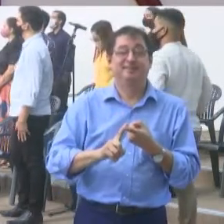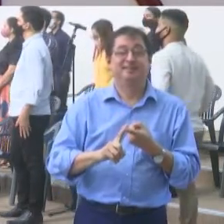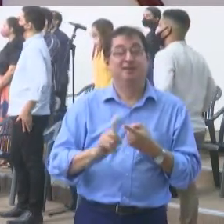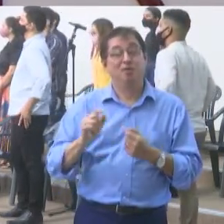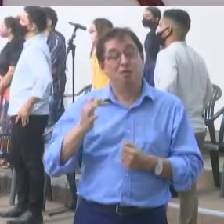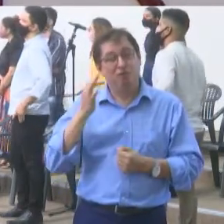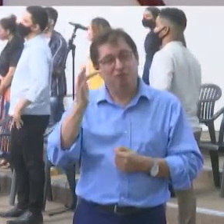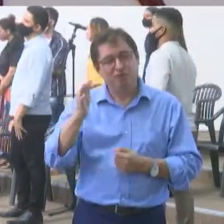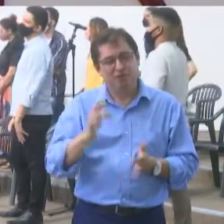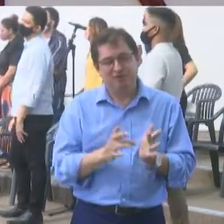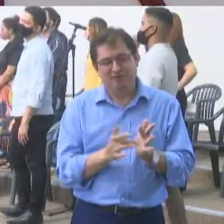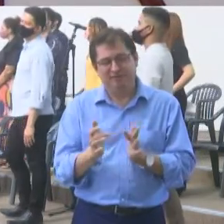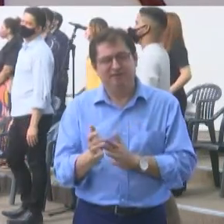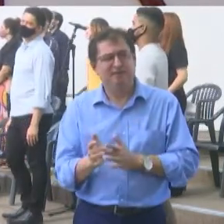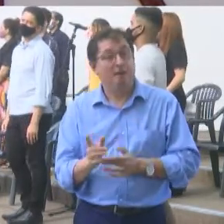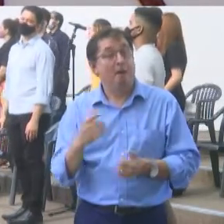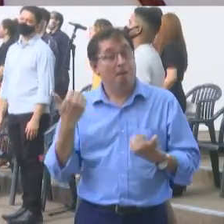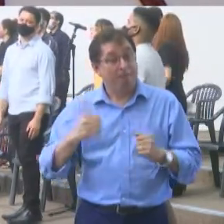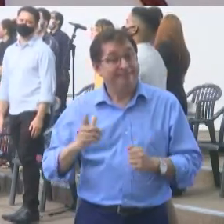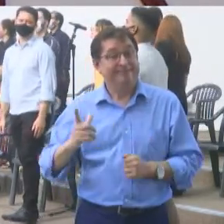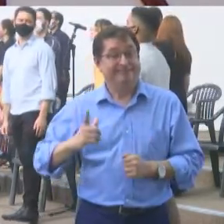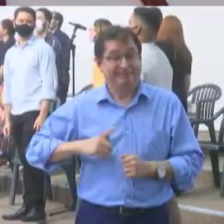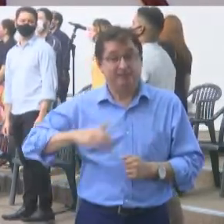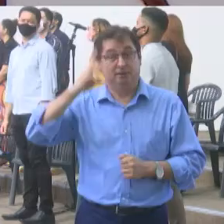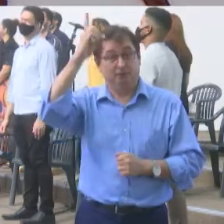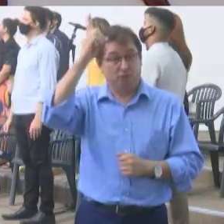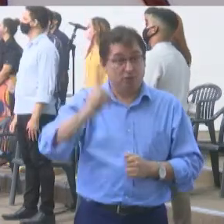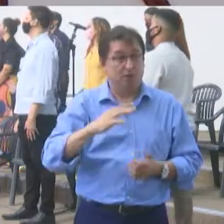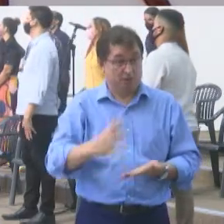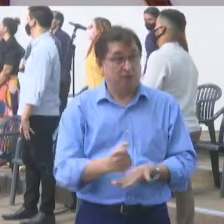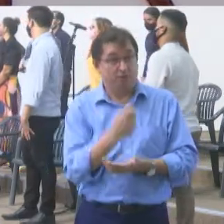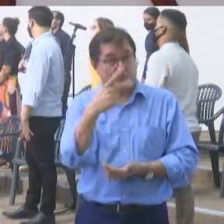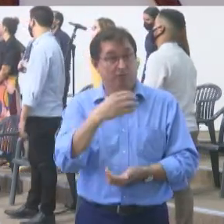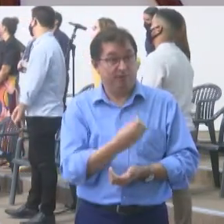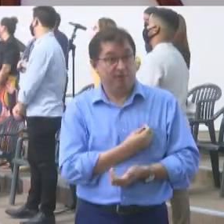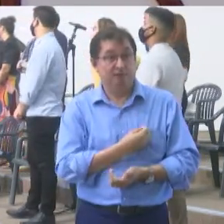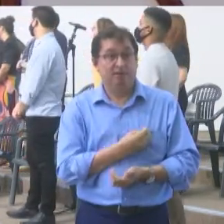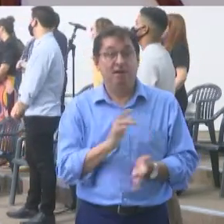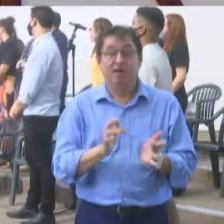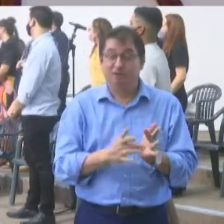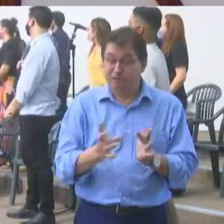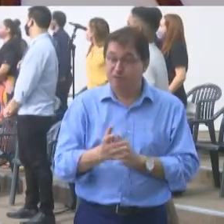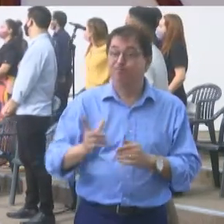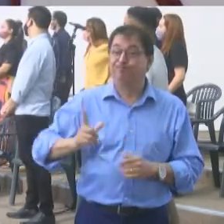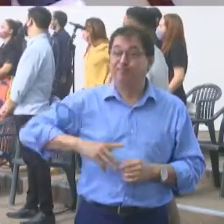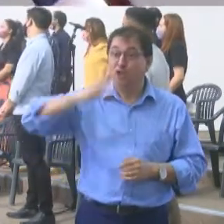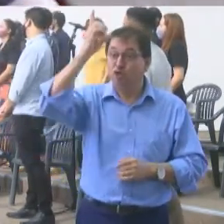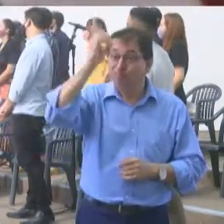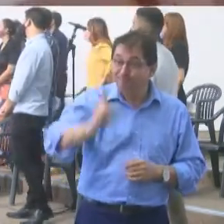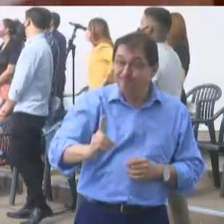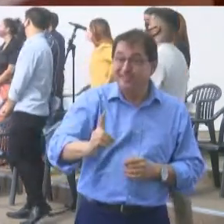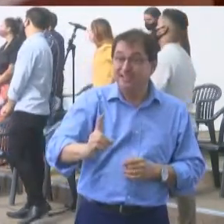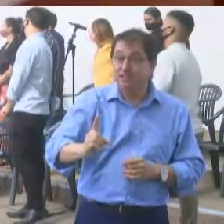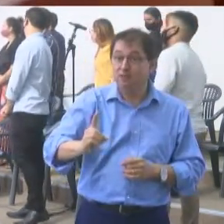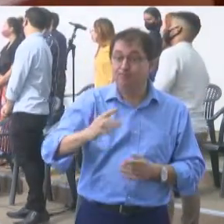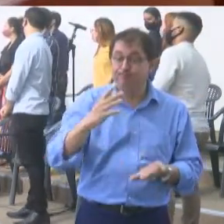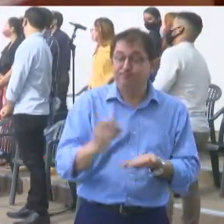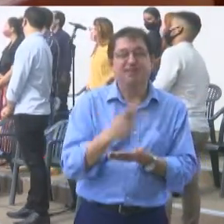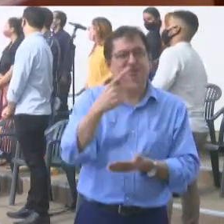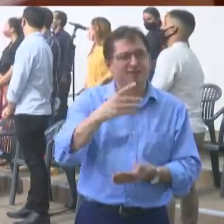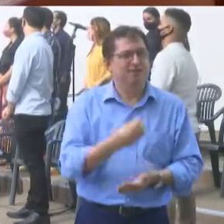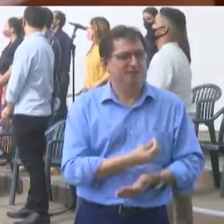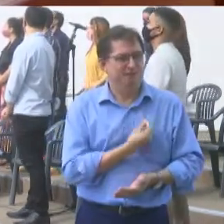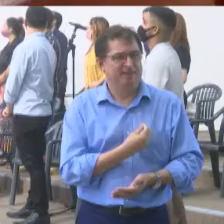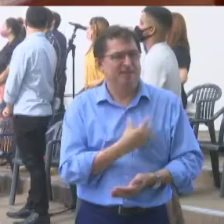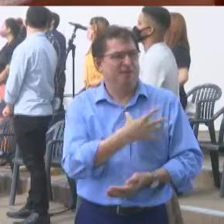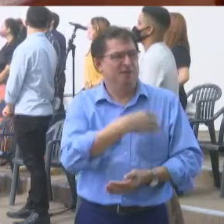direito. Pergunte para o seu vizinho: Jesus tem direito de resgatar? Pergunte para ele, hein? Ele tem direito. Ele é o Filho de Deus,